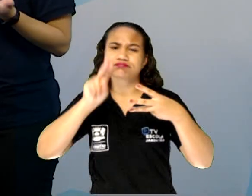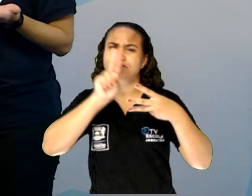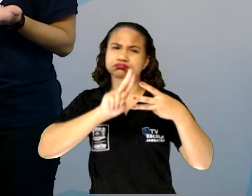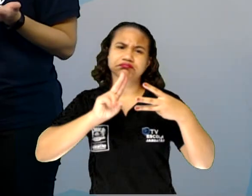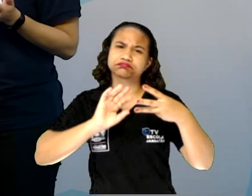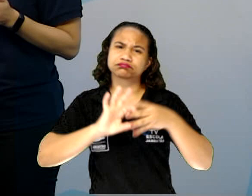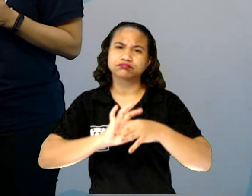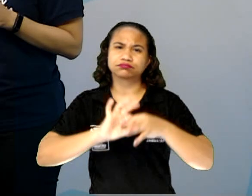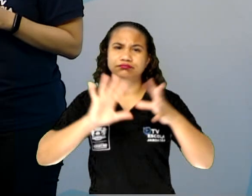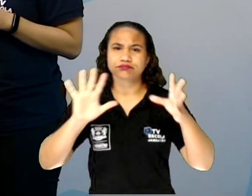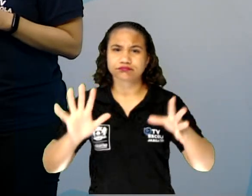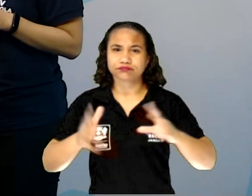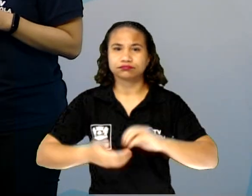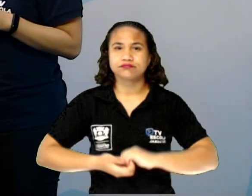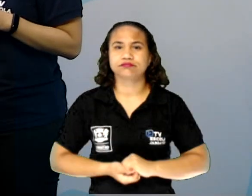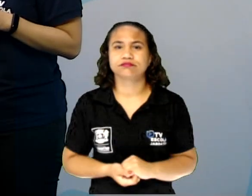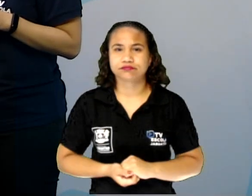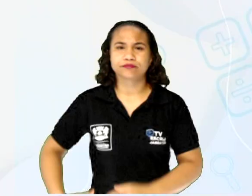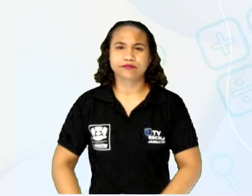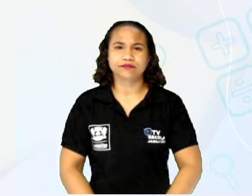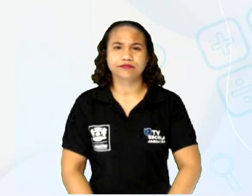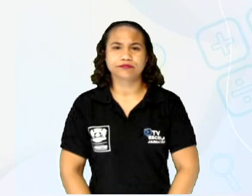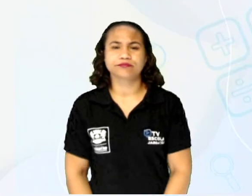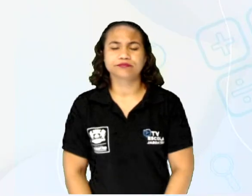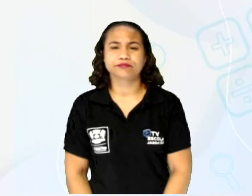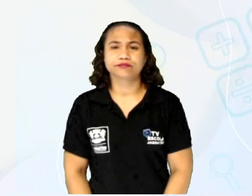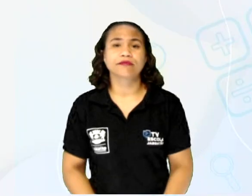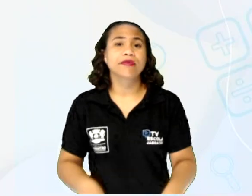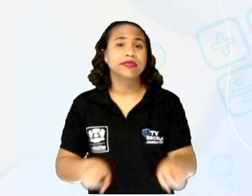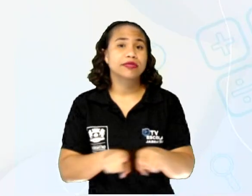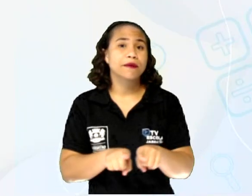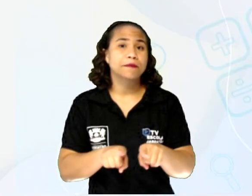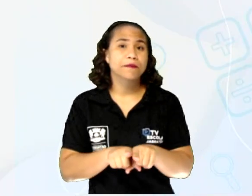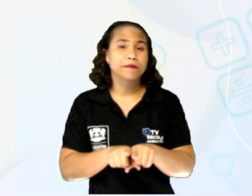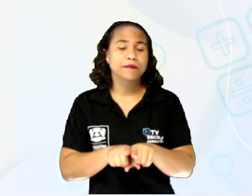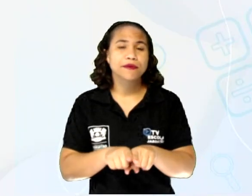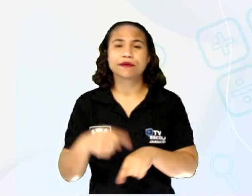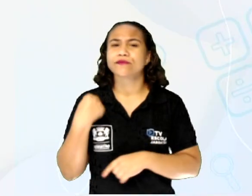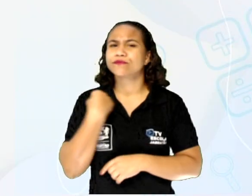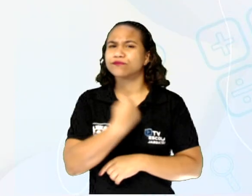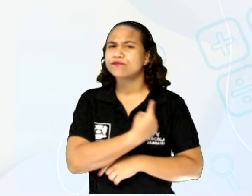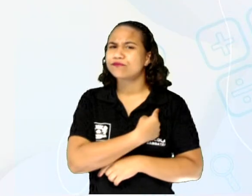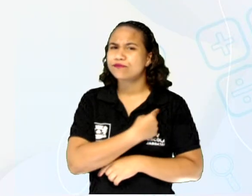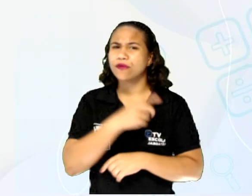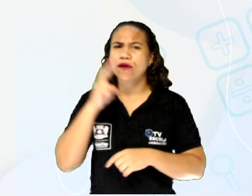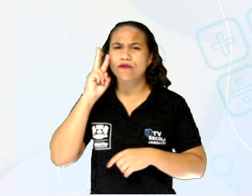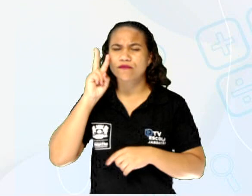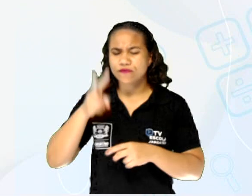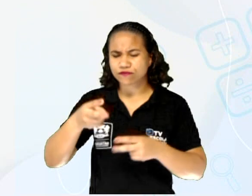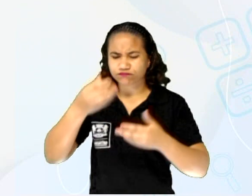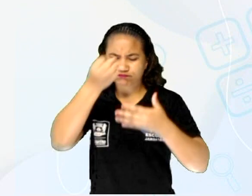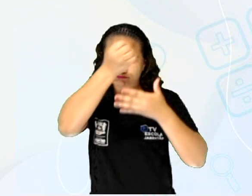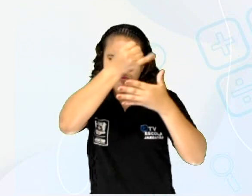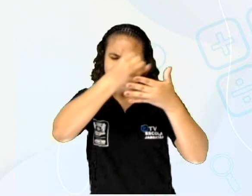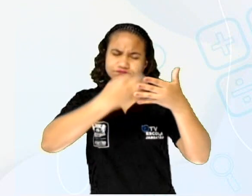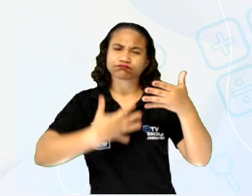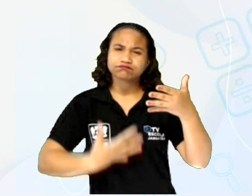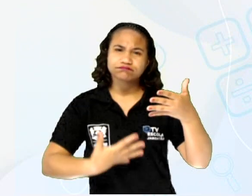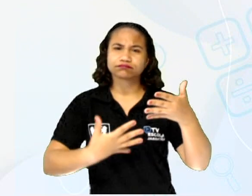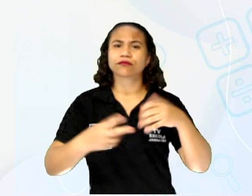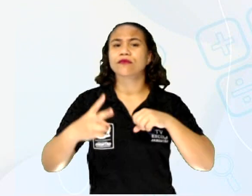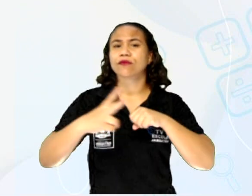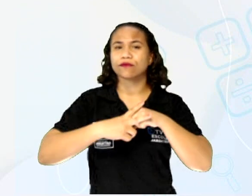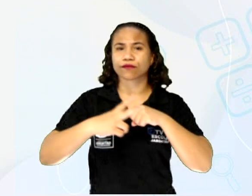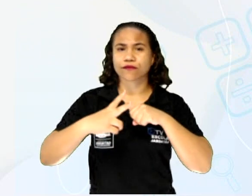Para utilização. E a gente viu na aula passada a conjugação do verbo to be. A